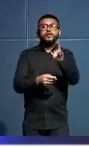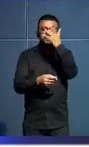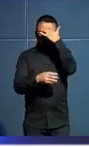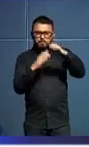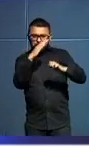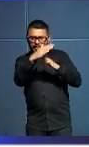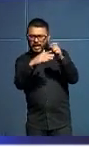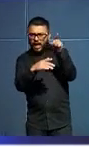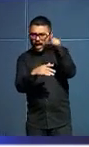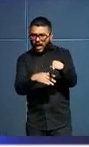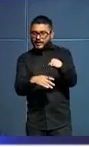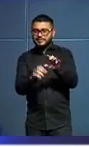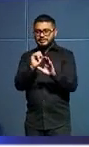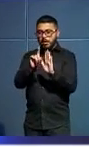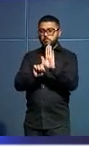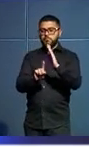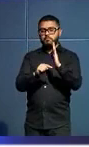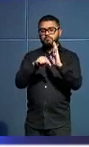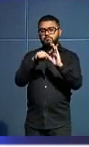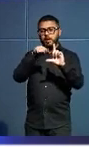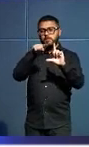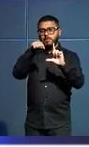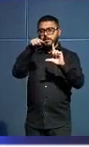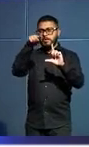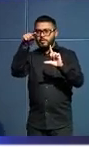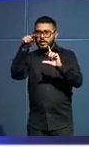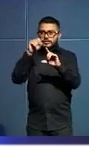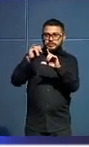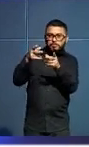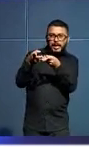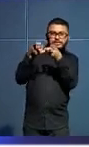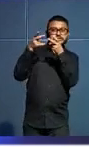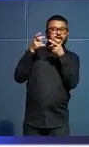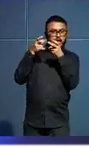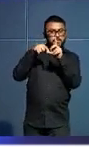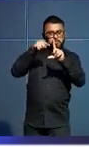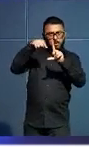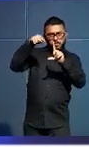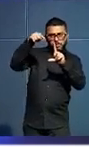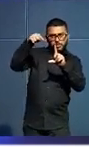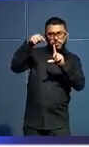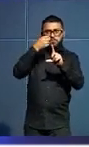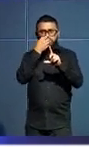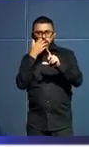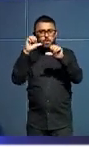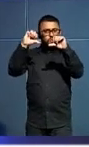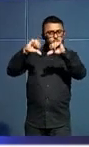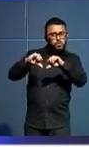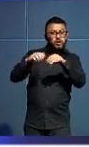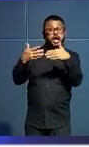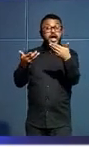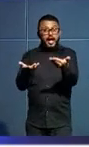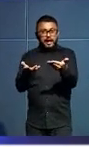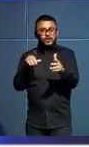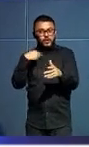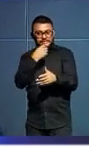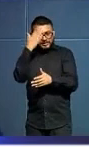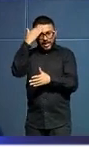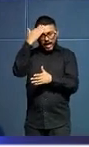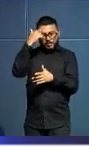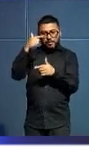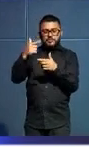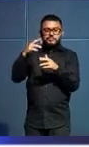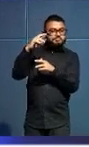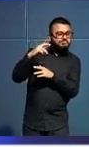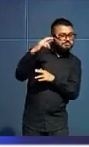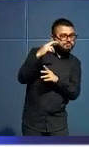das distribuidoras por meio de indicadores a partir desses indicadores ela direciona as suas ações